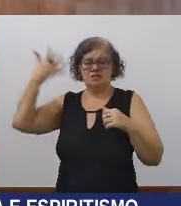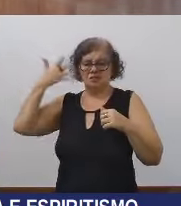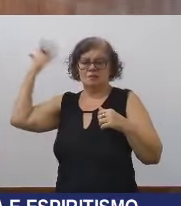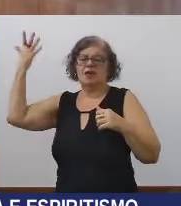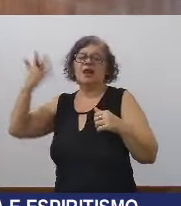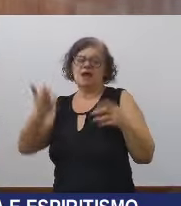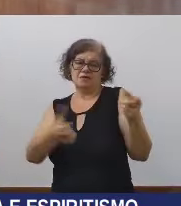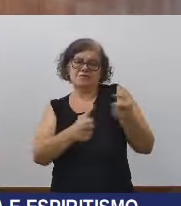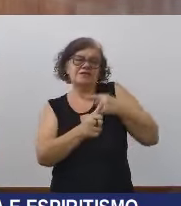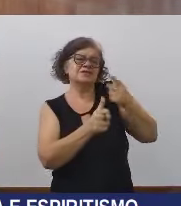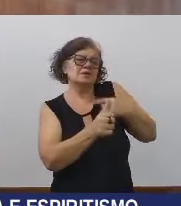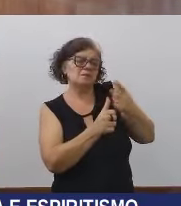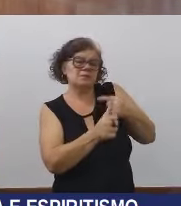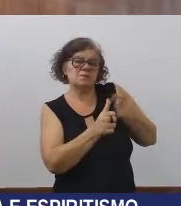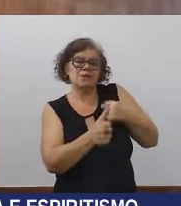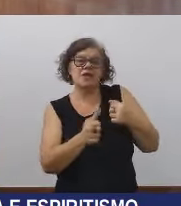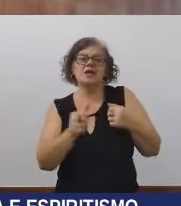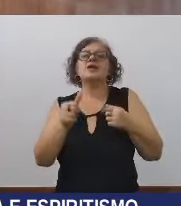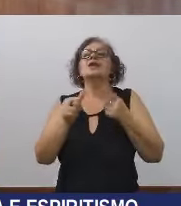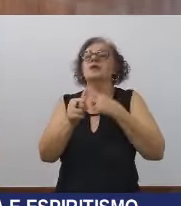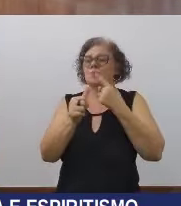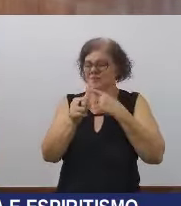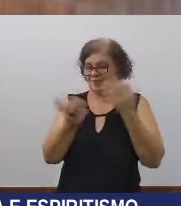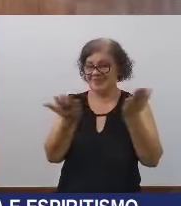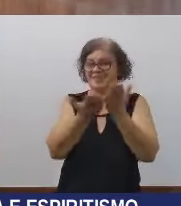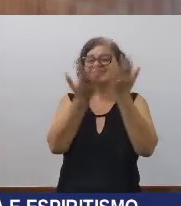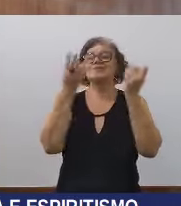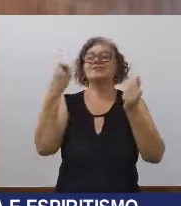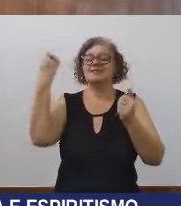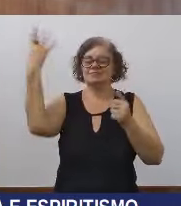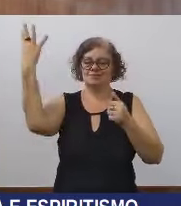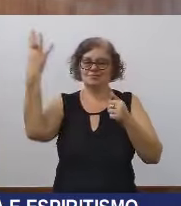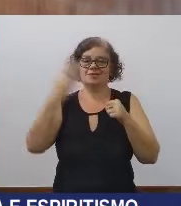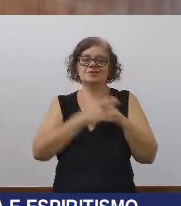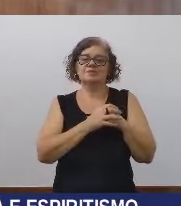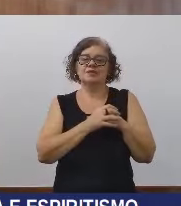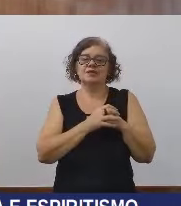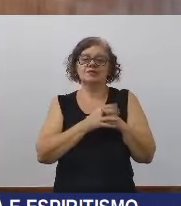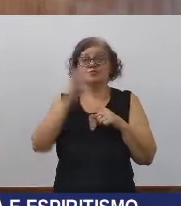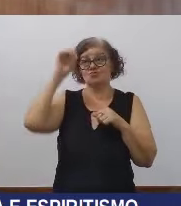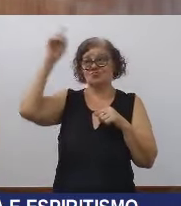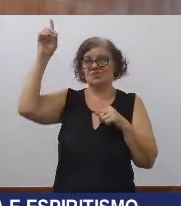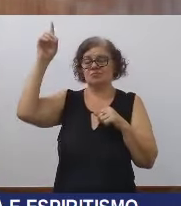é trazido essa primeira questão, né? Podem ler as demais, viu? Não tem problema.